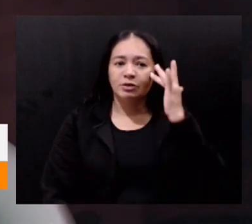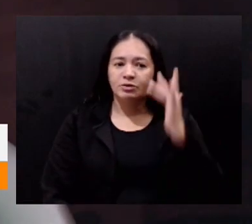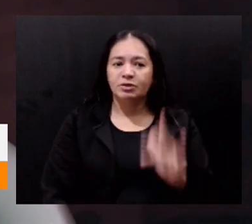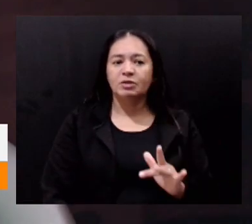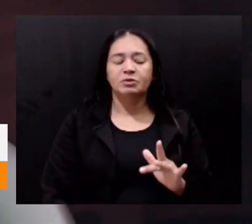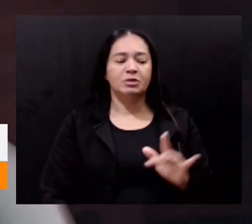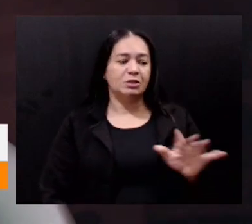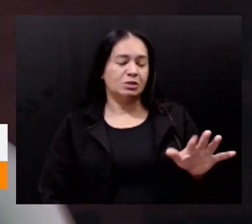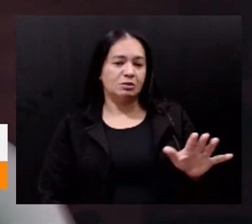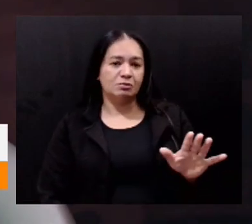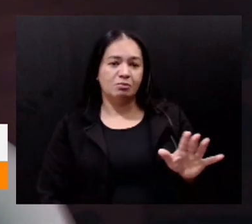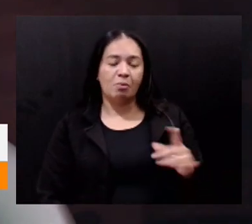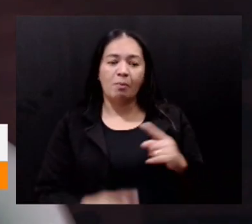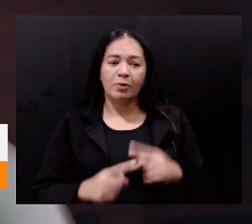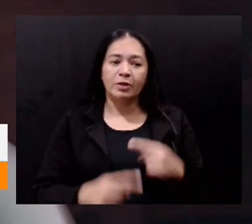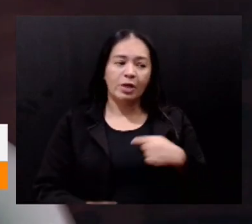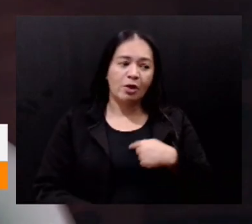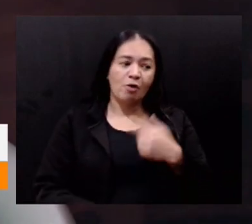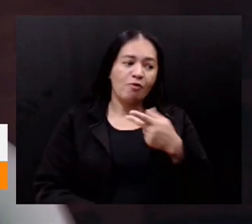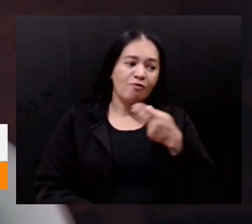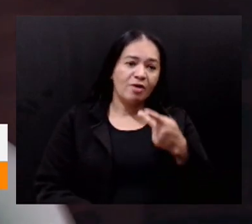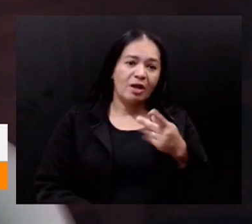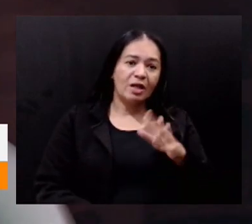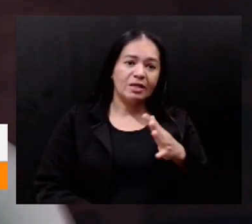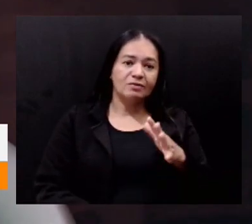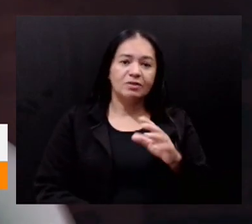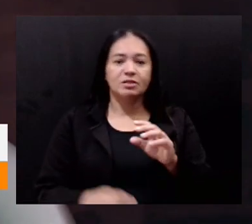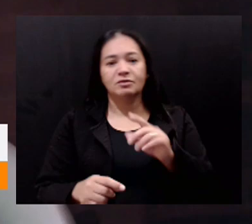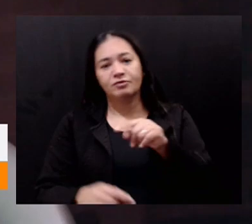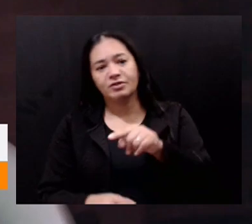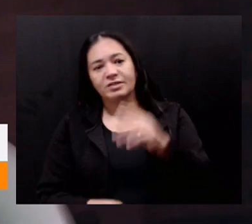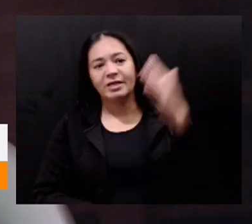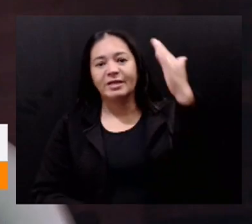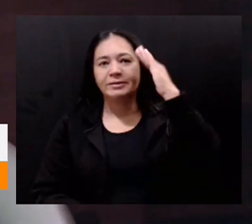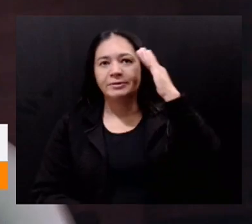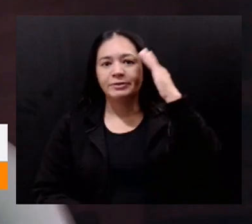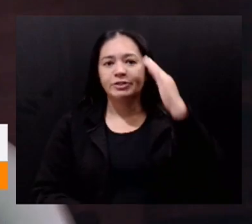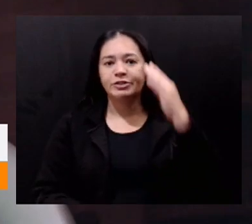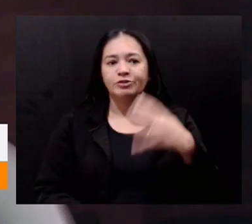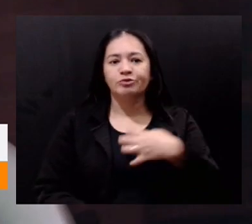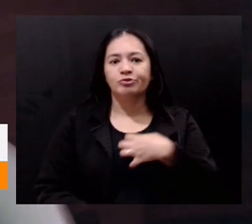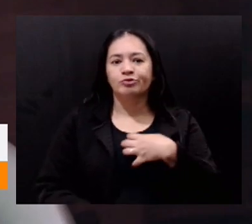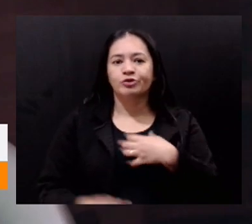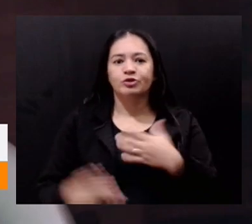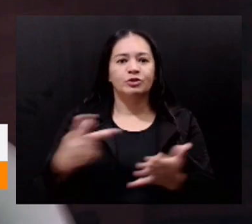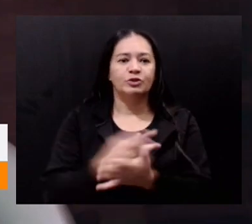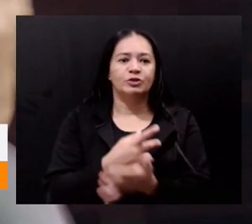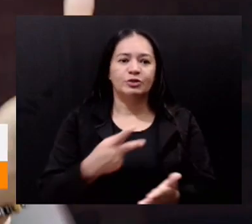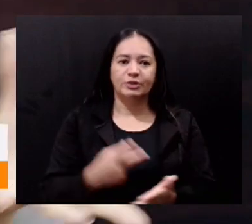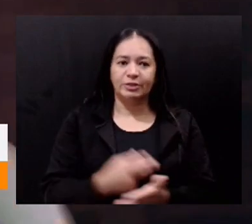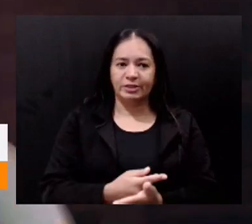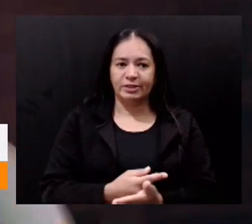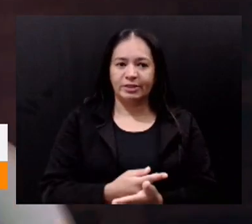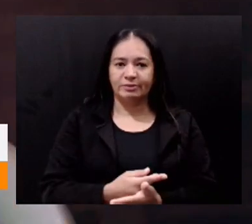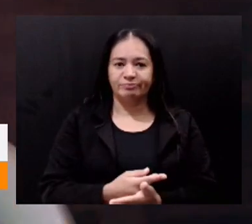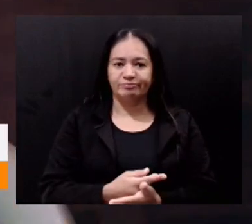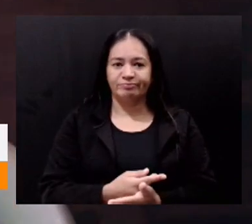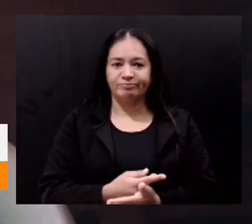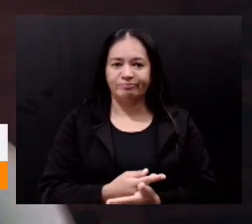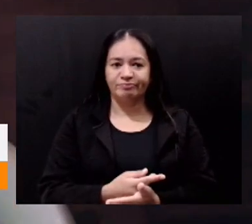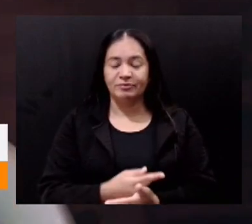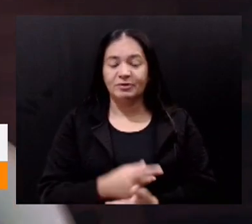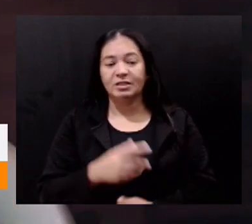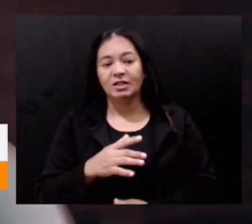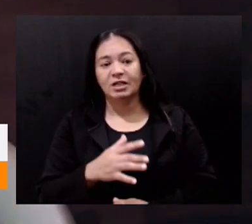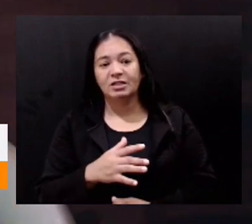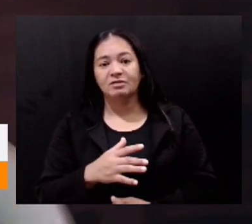que eu falo, às vezes você não vai entender aquilo que eu estou querendo realmente te dizer, e às vezes é má colocação. Né?